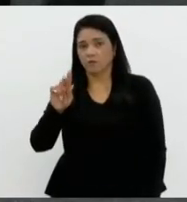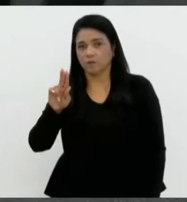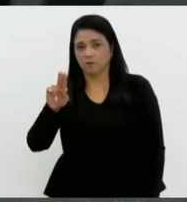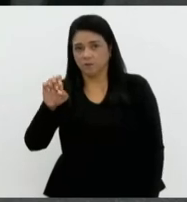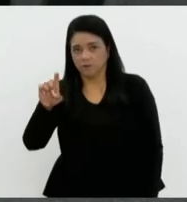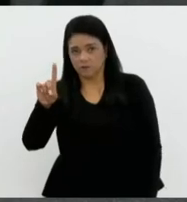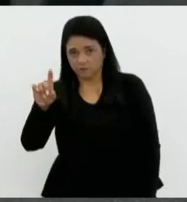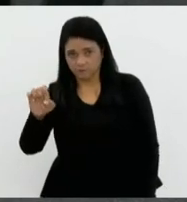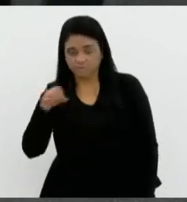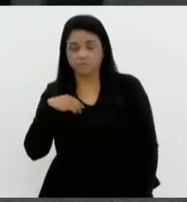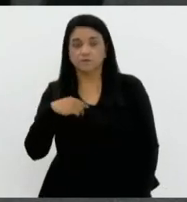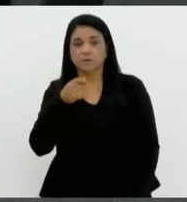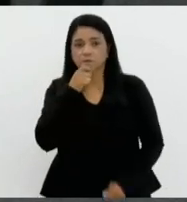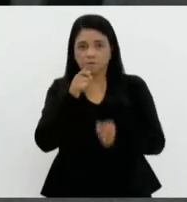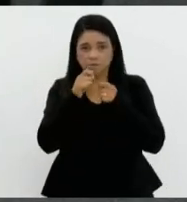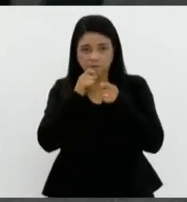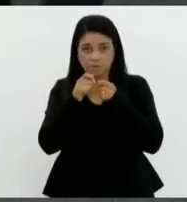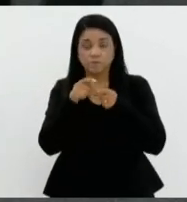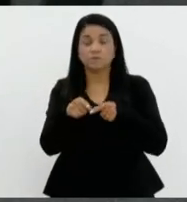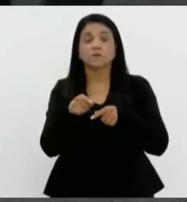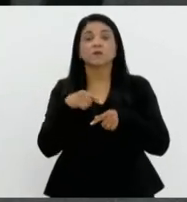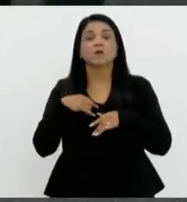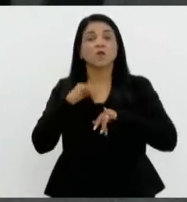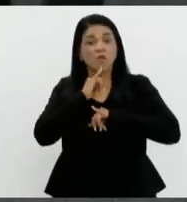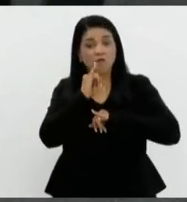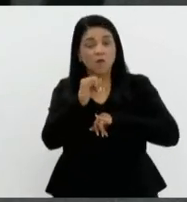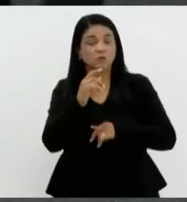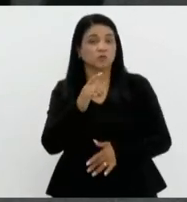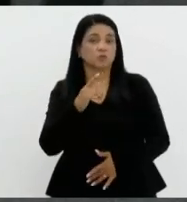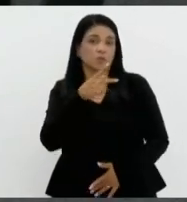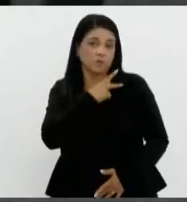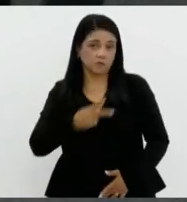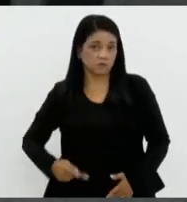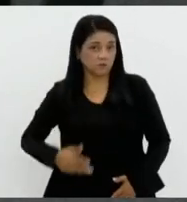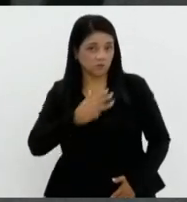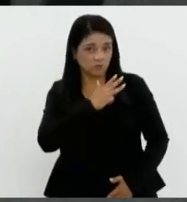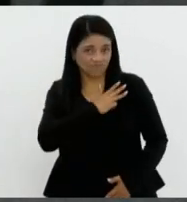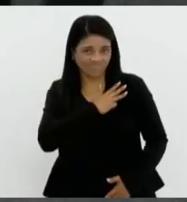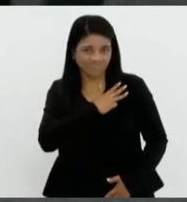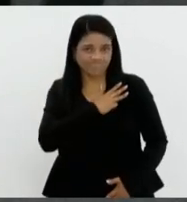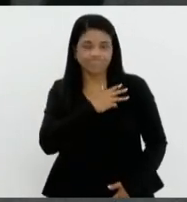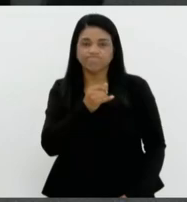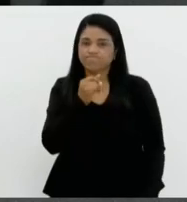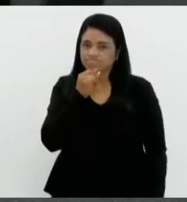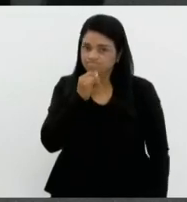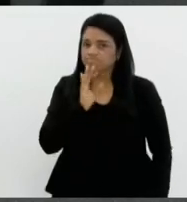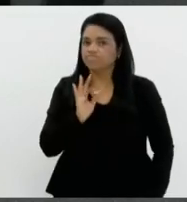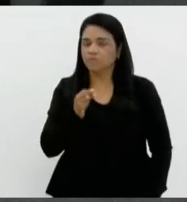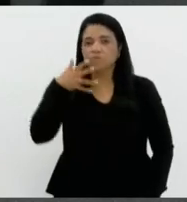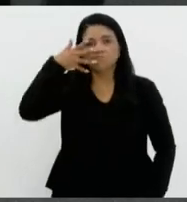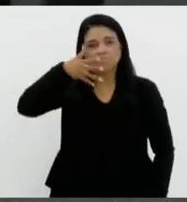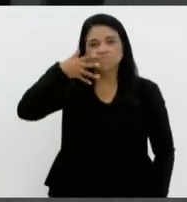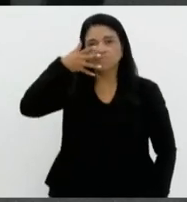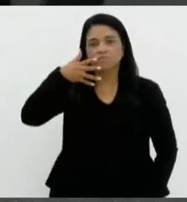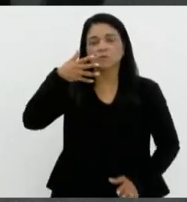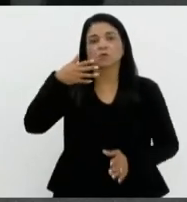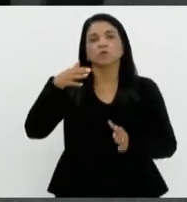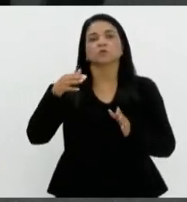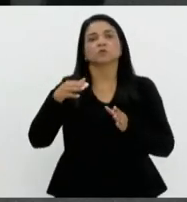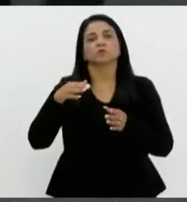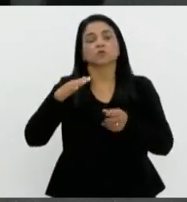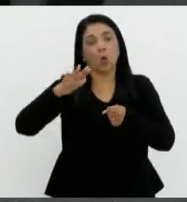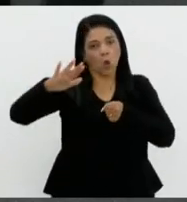que o presidente Lula foi infeliz na questão do Holocausto, mas muito infeliz. E